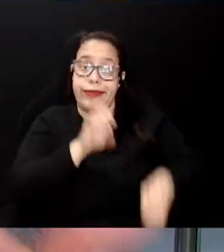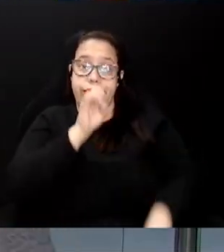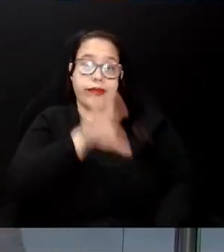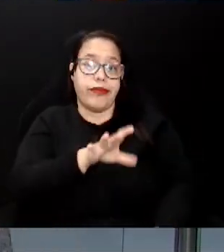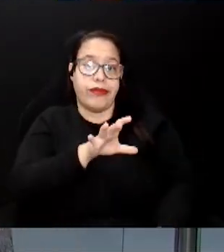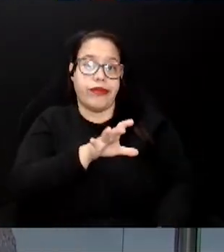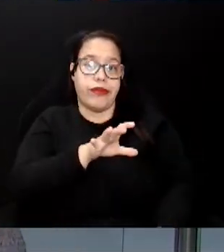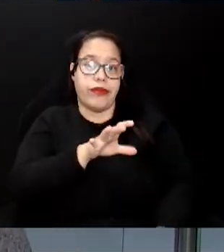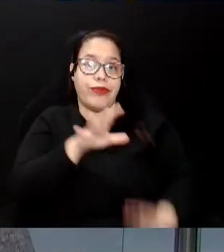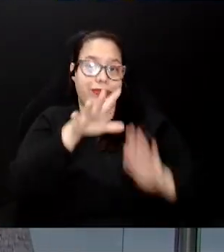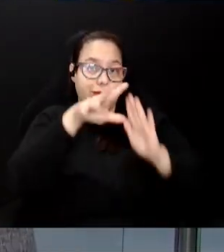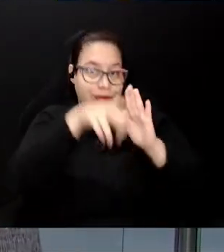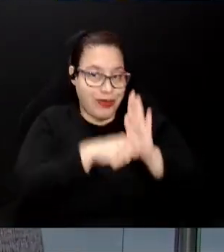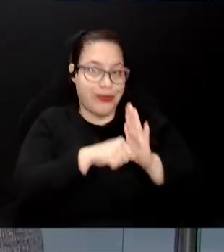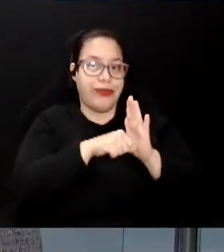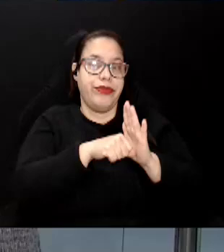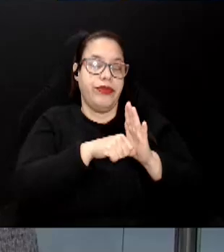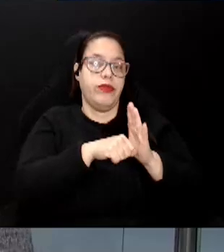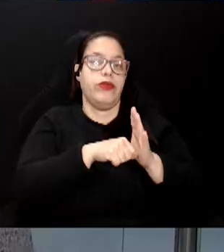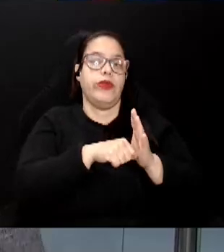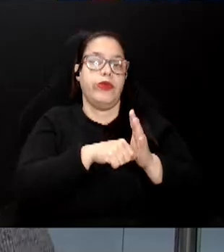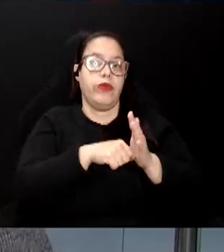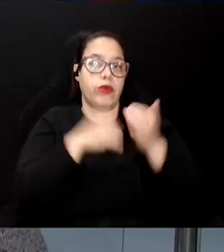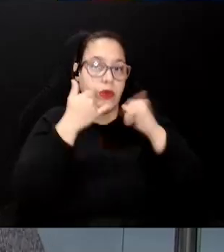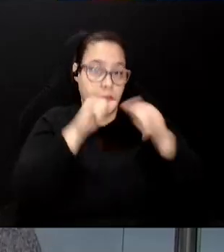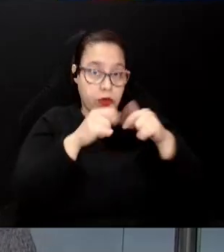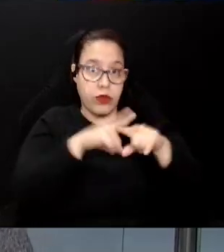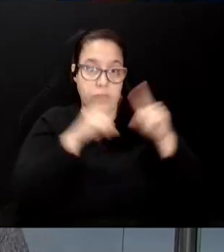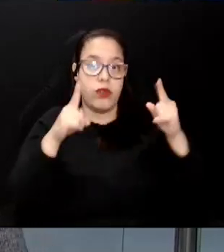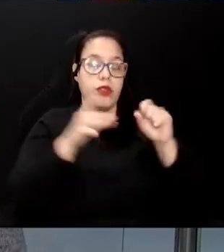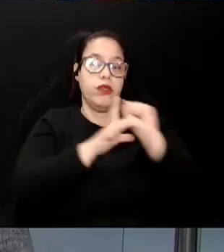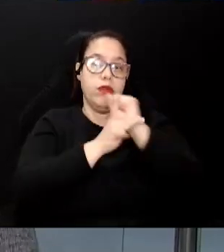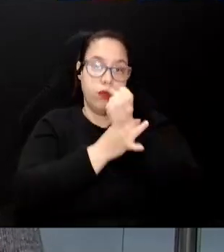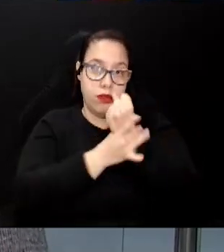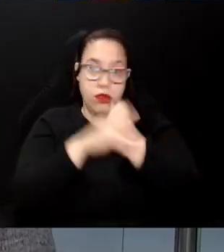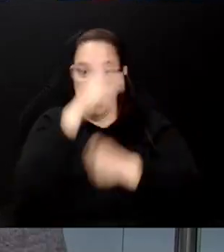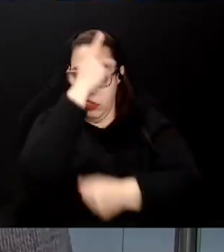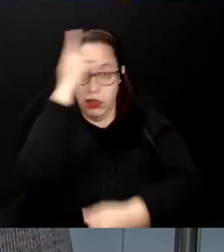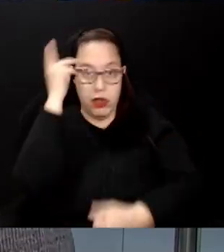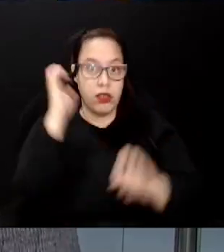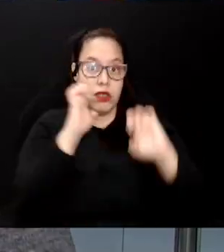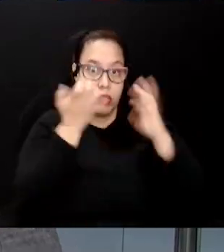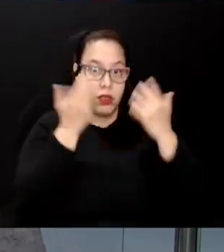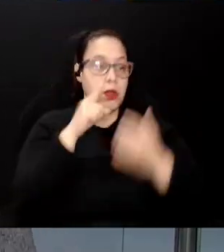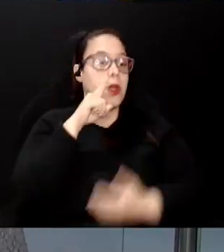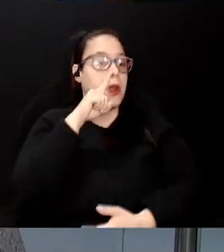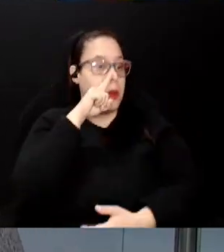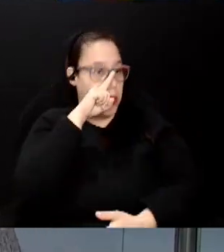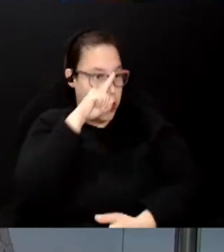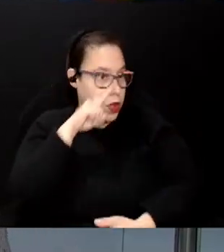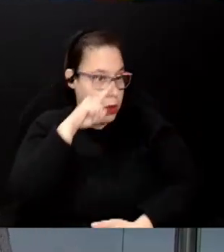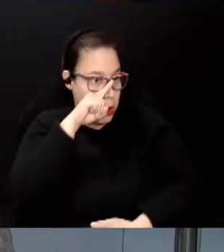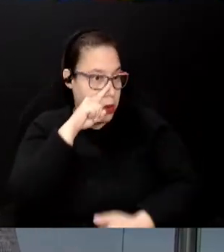o consumo irregular de energia, mas a questão da segurança. As pessoas que vão estar na festa vão estar em risco. Um cabo desse mal